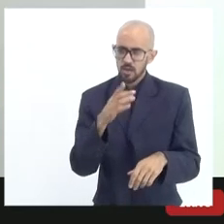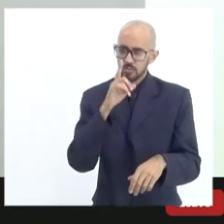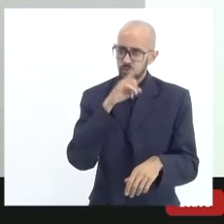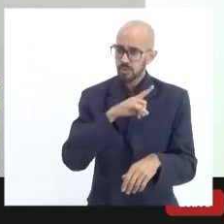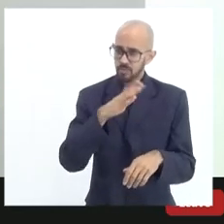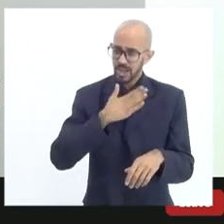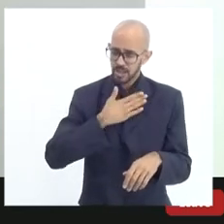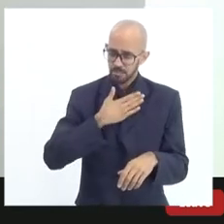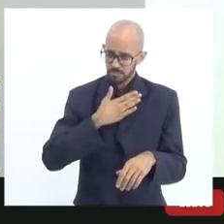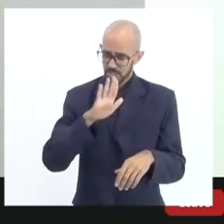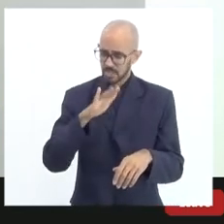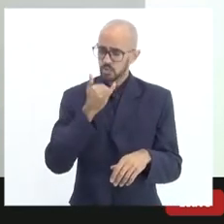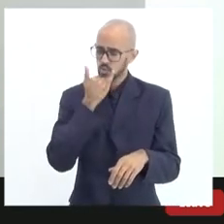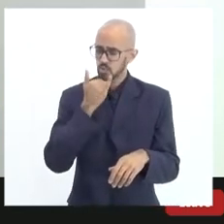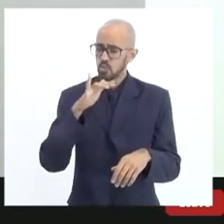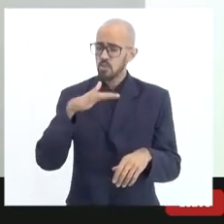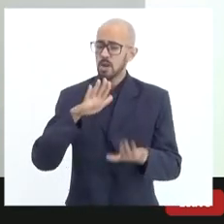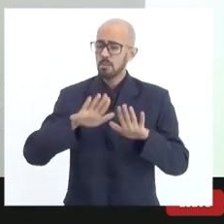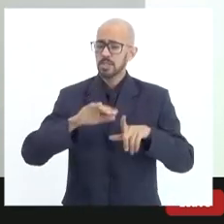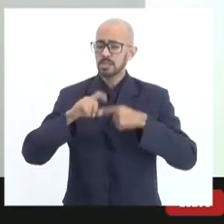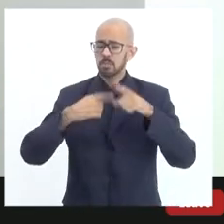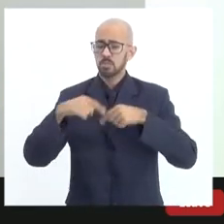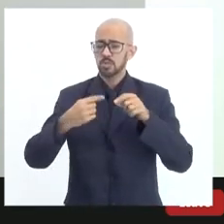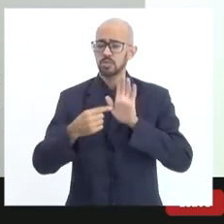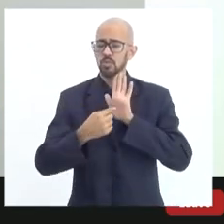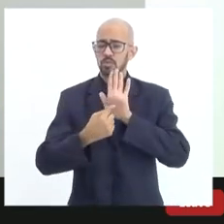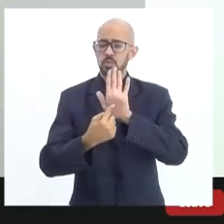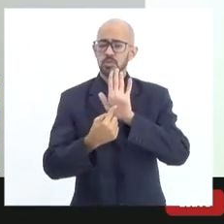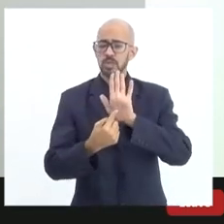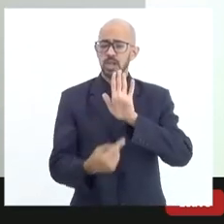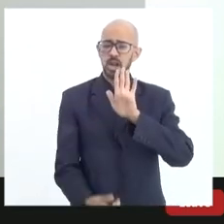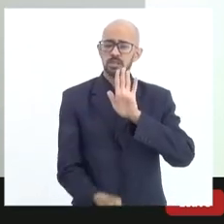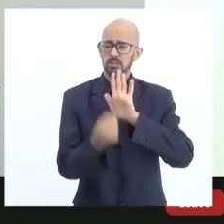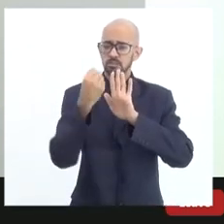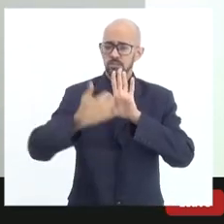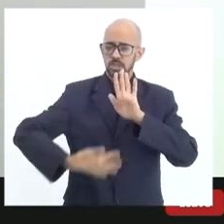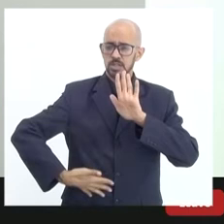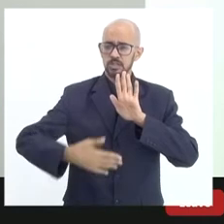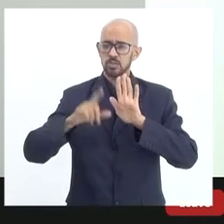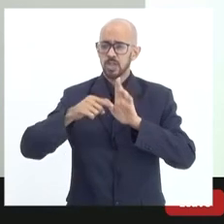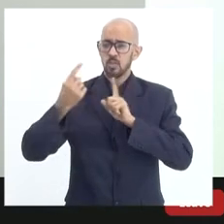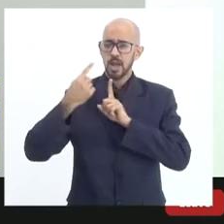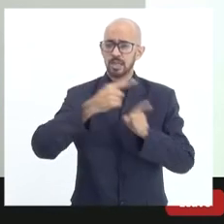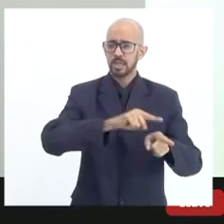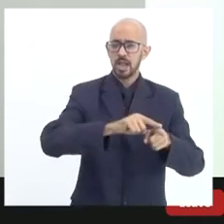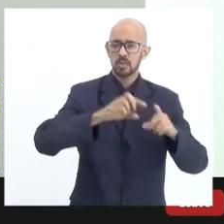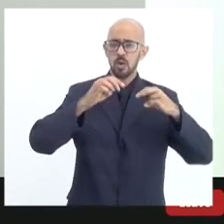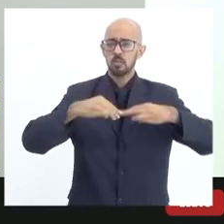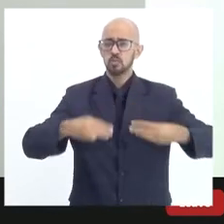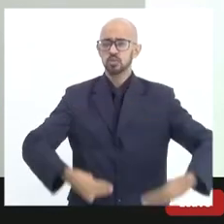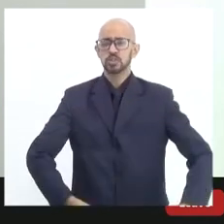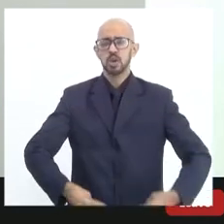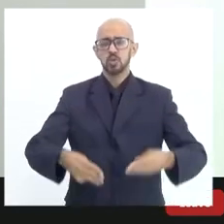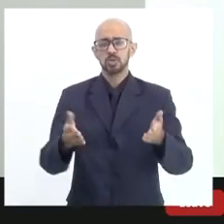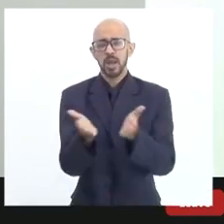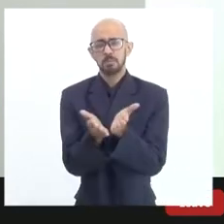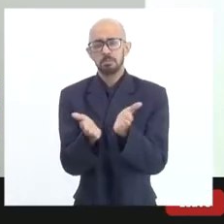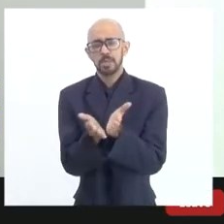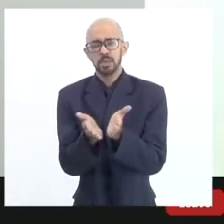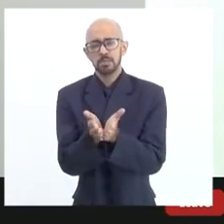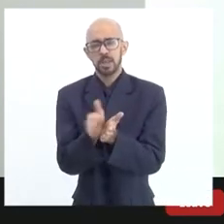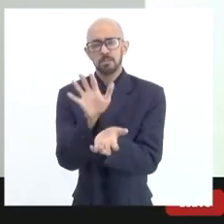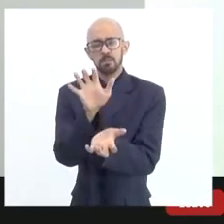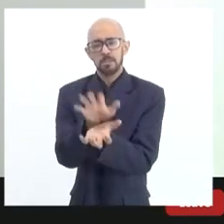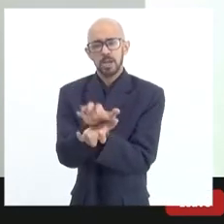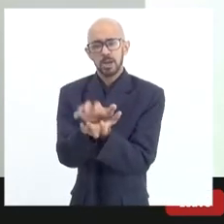depois eu vou trazer aqui para essa CPI, para compor também o relatório, que foi um ataque ao Museu da Bíblia, em Pernambuco. Ele foi